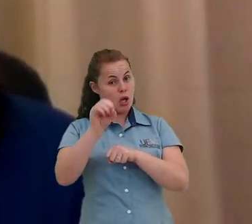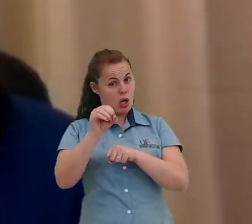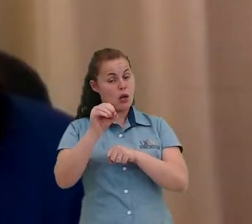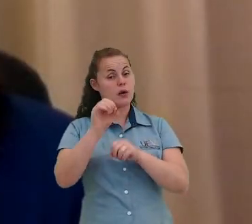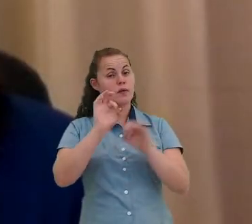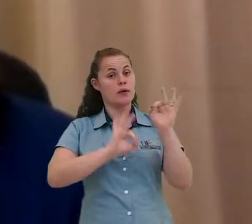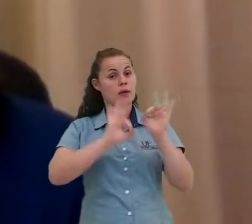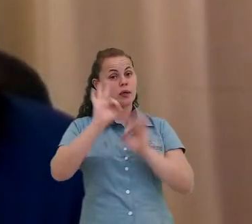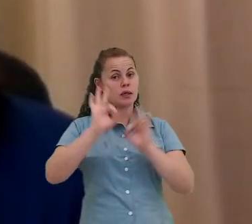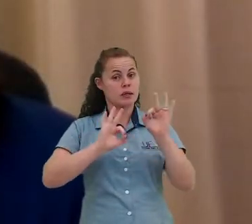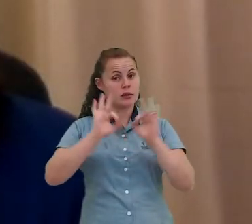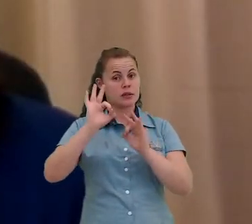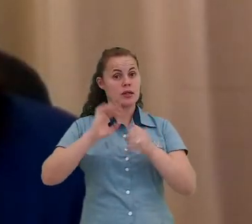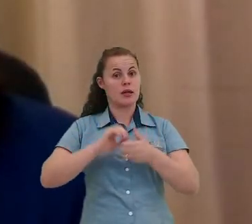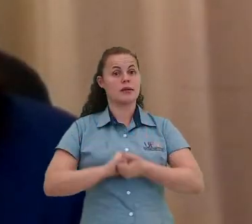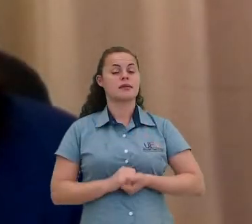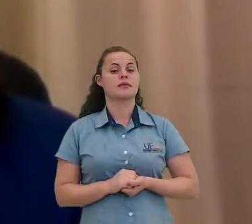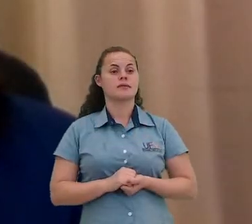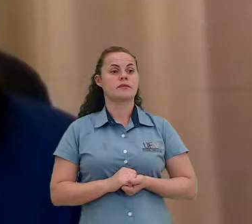Ok. É